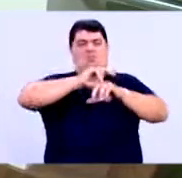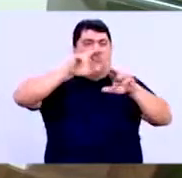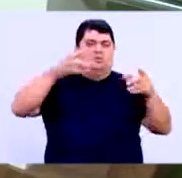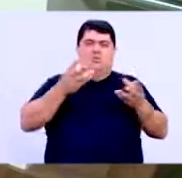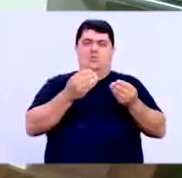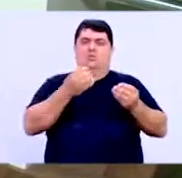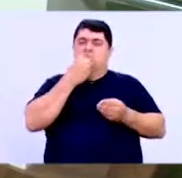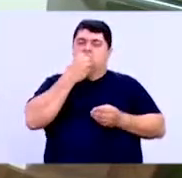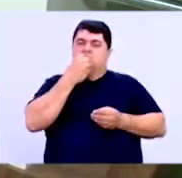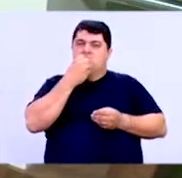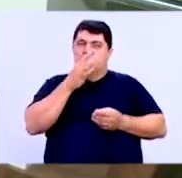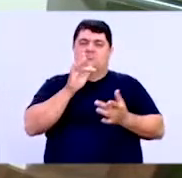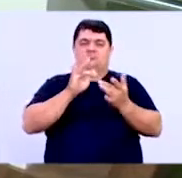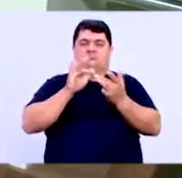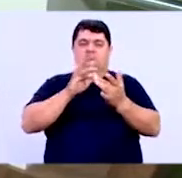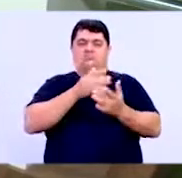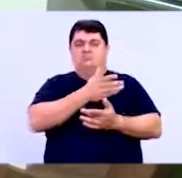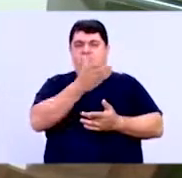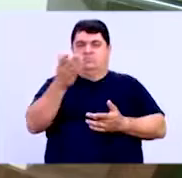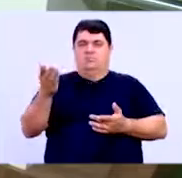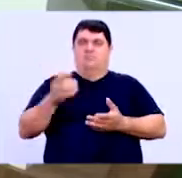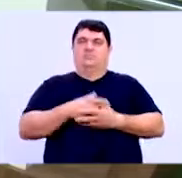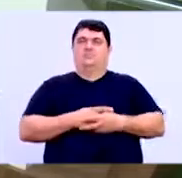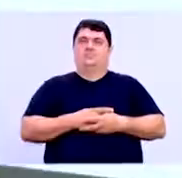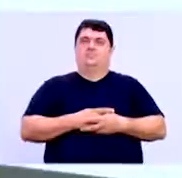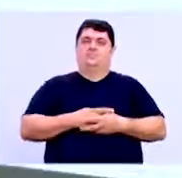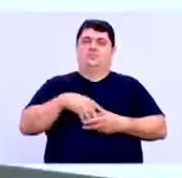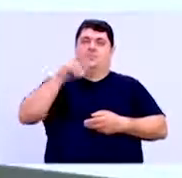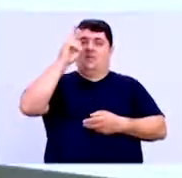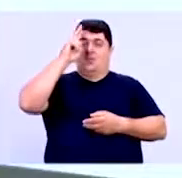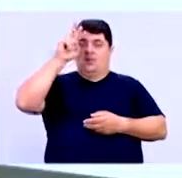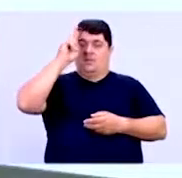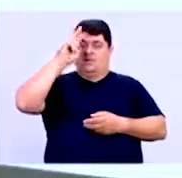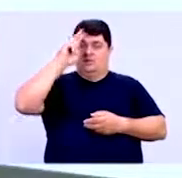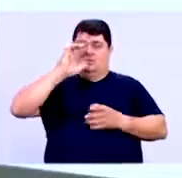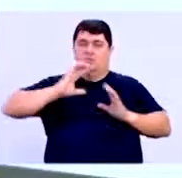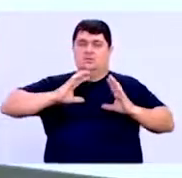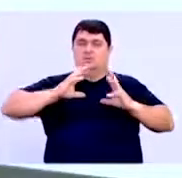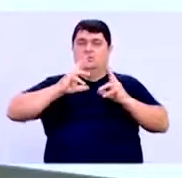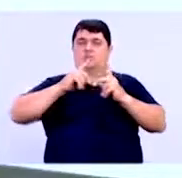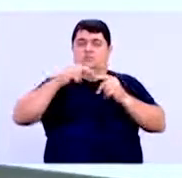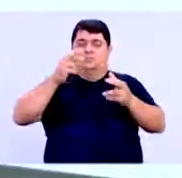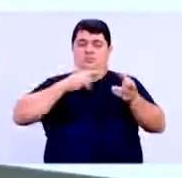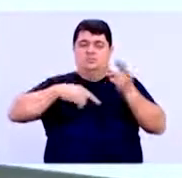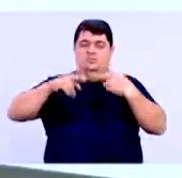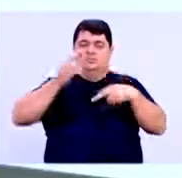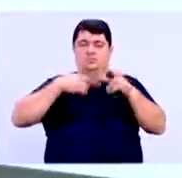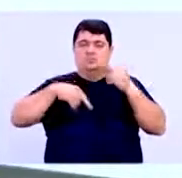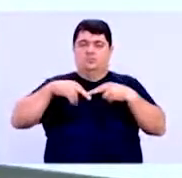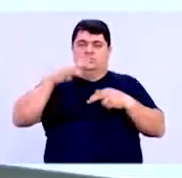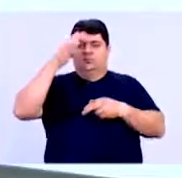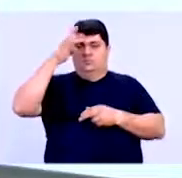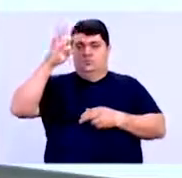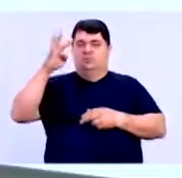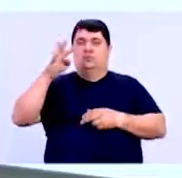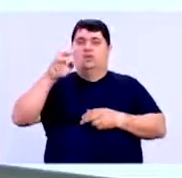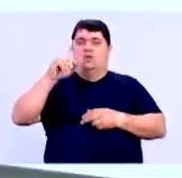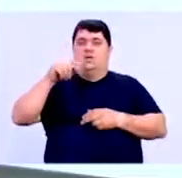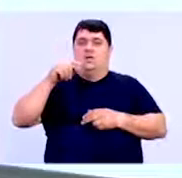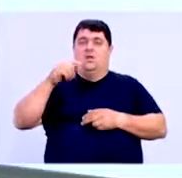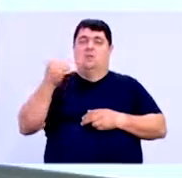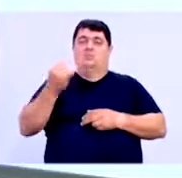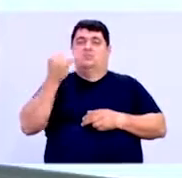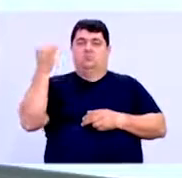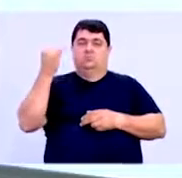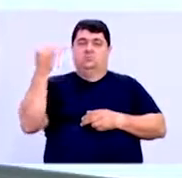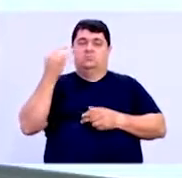muito prazeroso ter essa interação com vocês. Lembrando, pessoal, que todas essas respostas teóricas que vocês dão é função